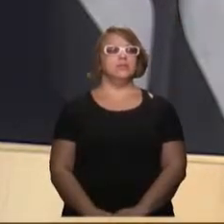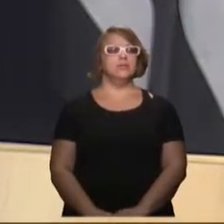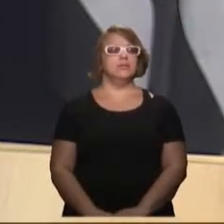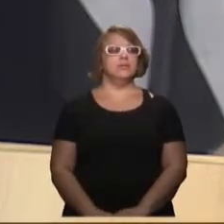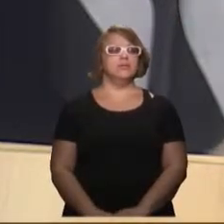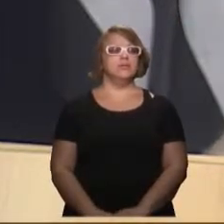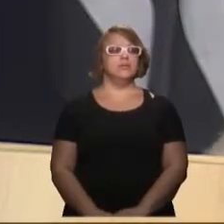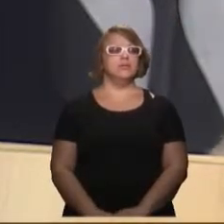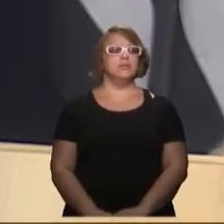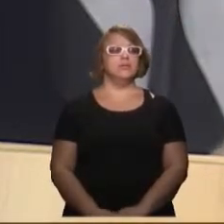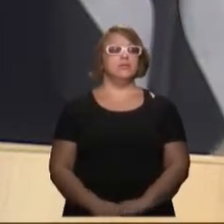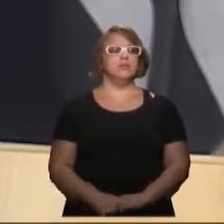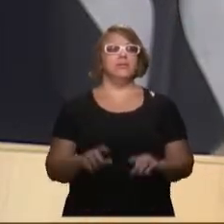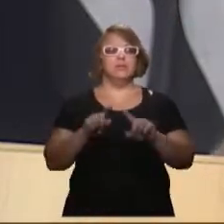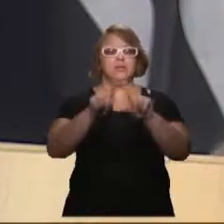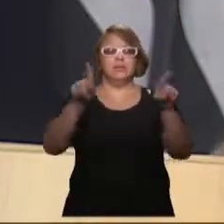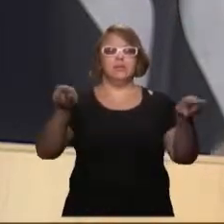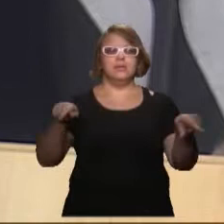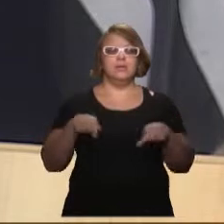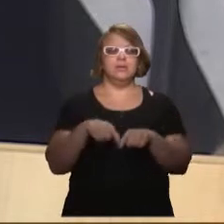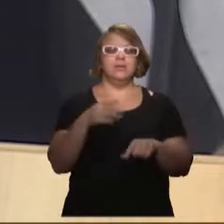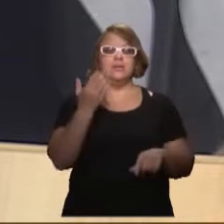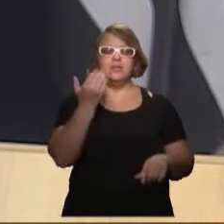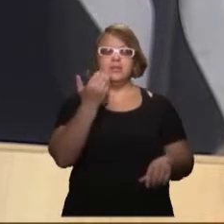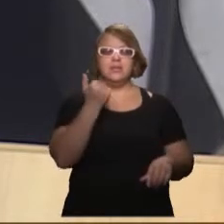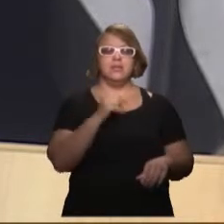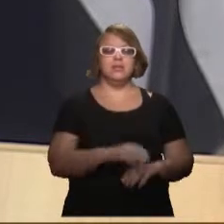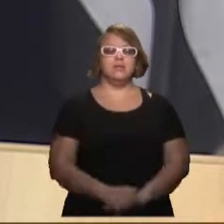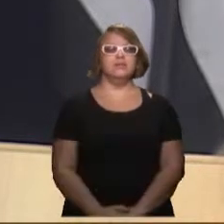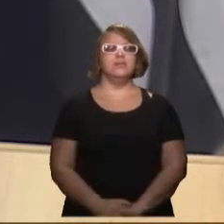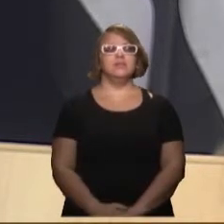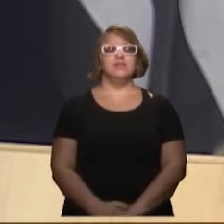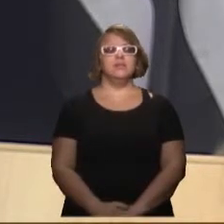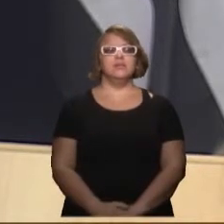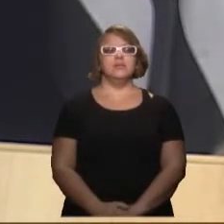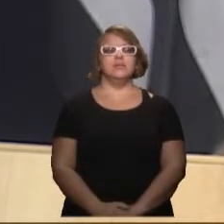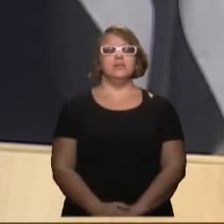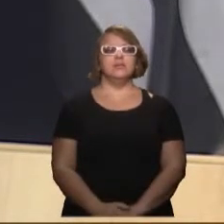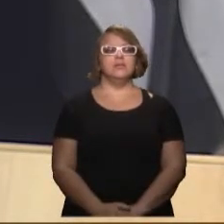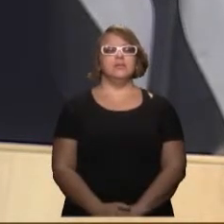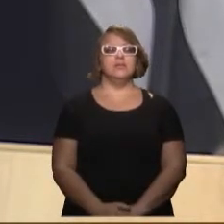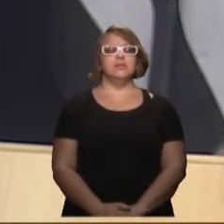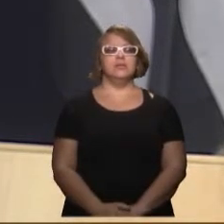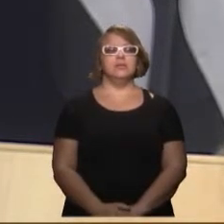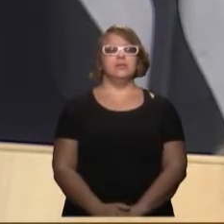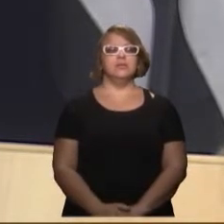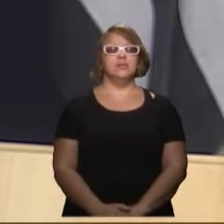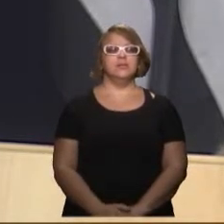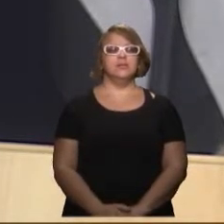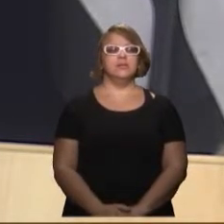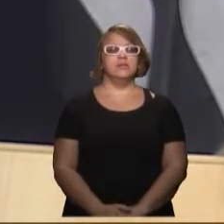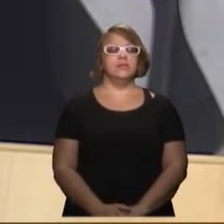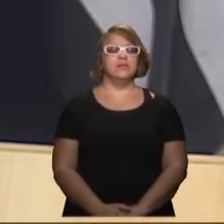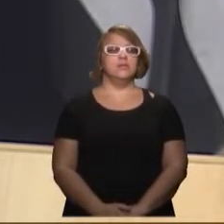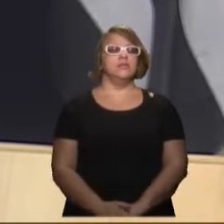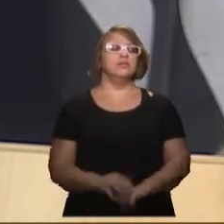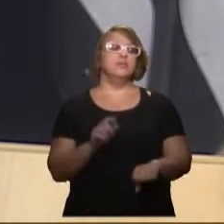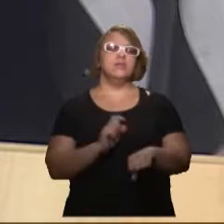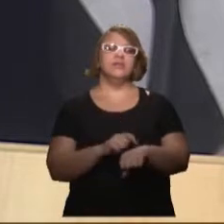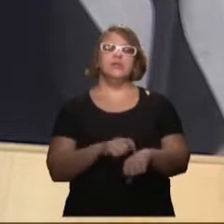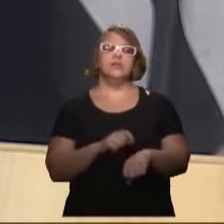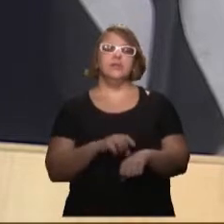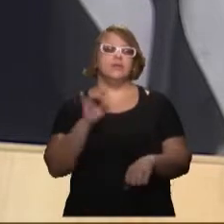cesta básica, isso é momentâneo, isso é para uma necessidade ou outra,